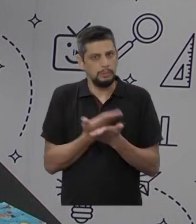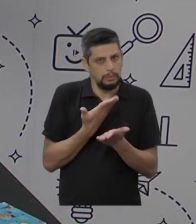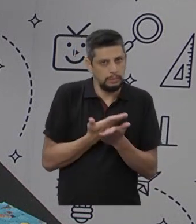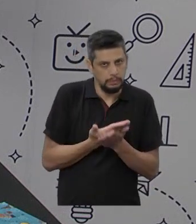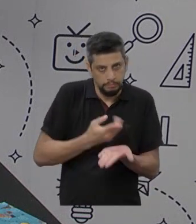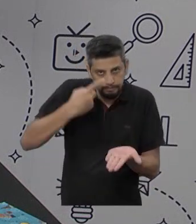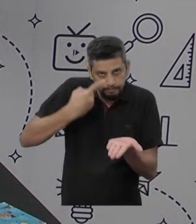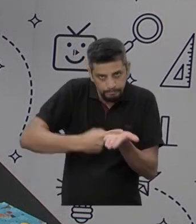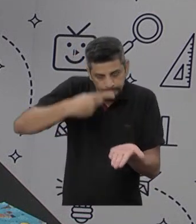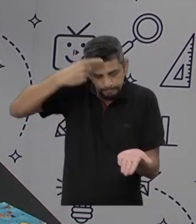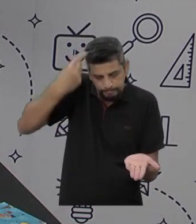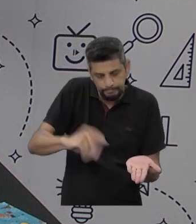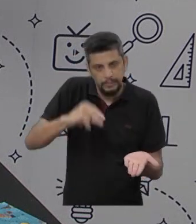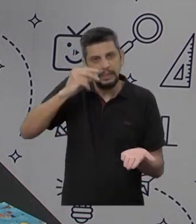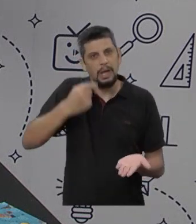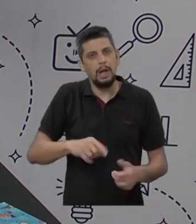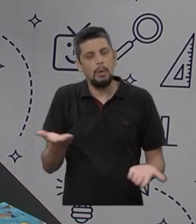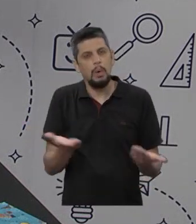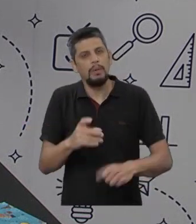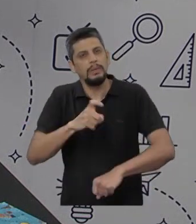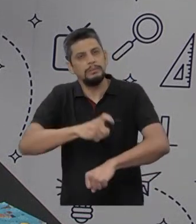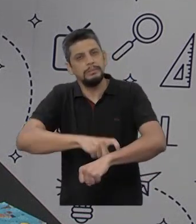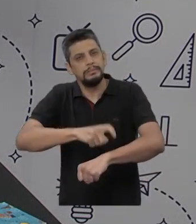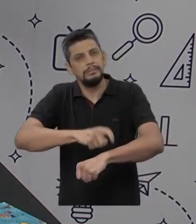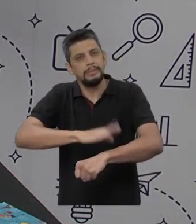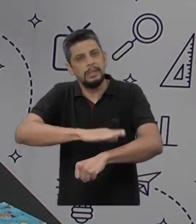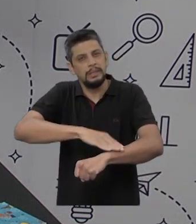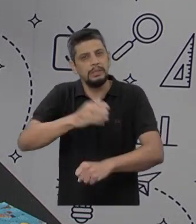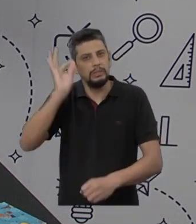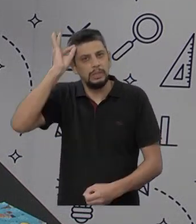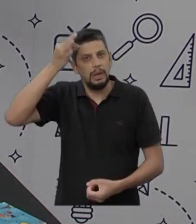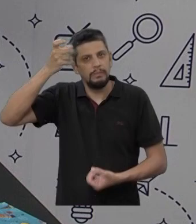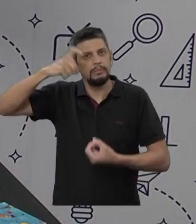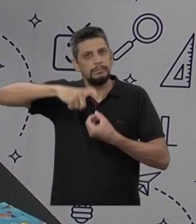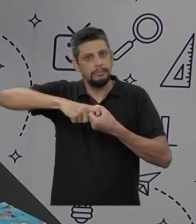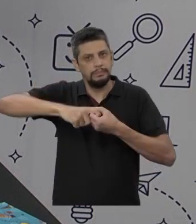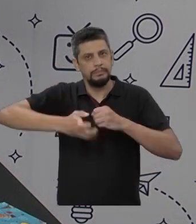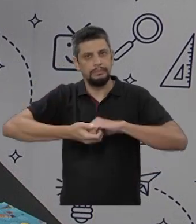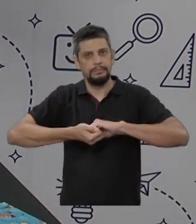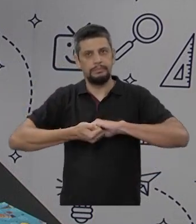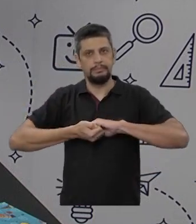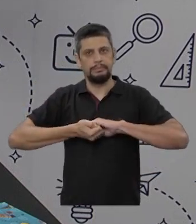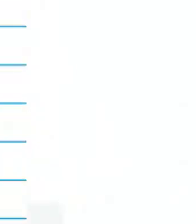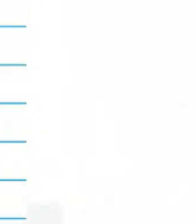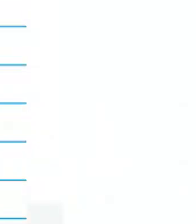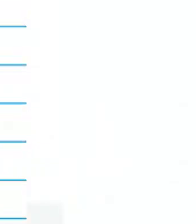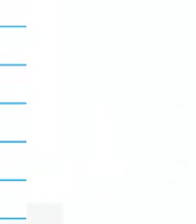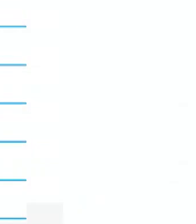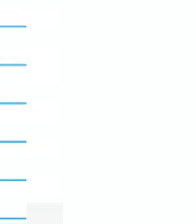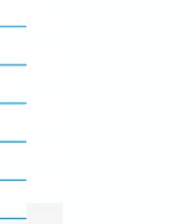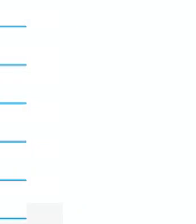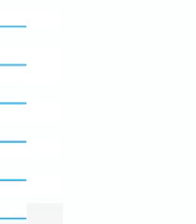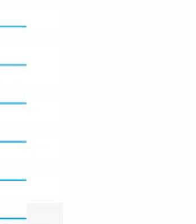hoje. Combinado? Então nós vamos dar alguns minutinhos e logo voltamos. Até já!